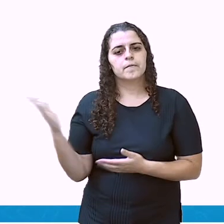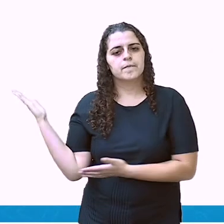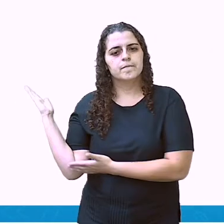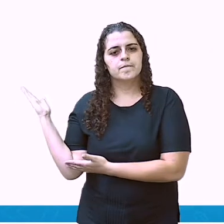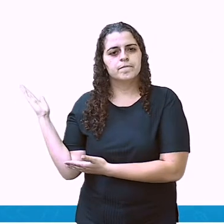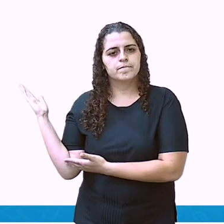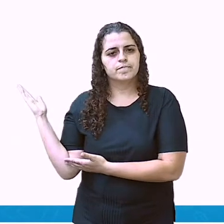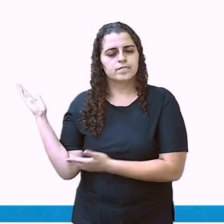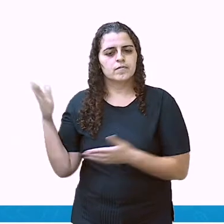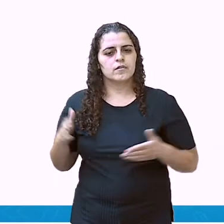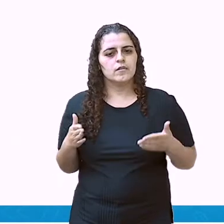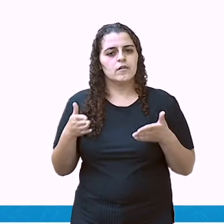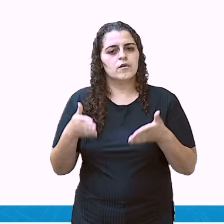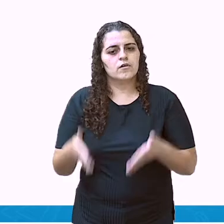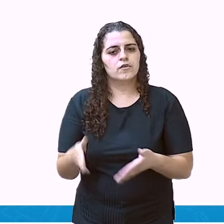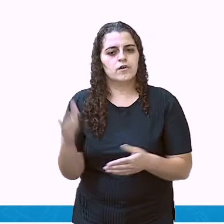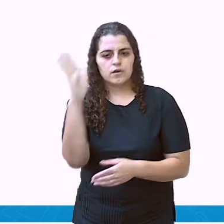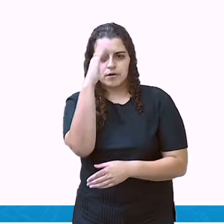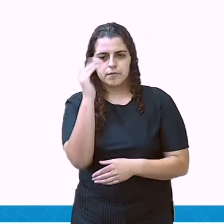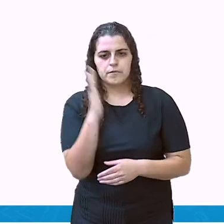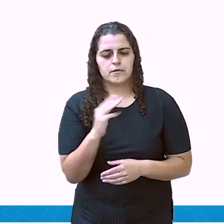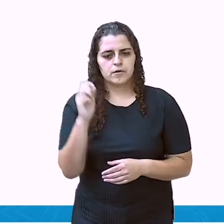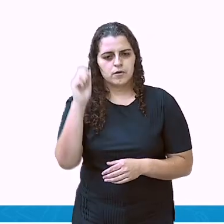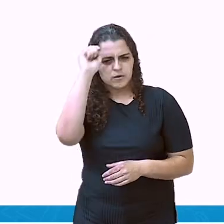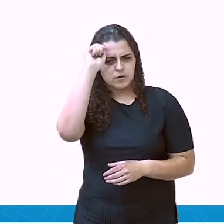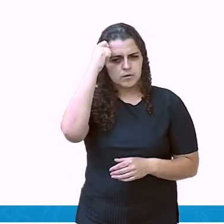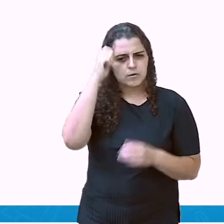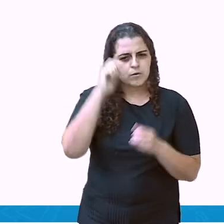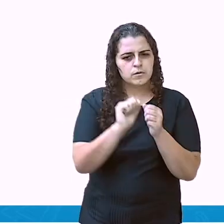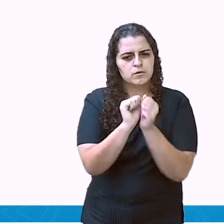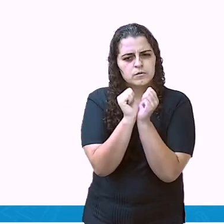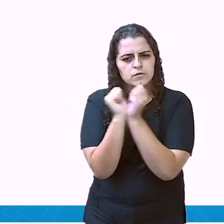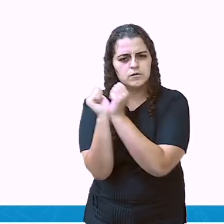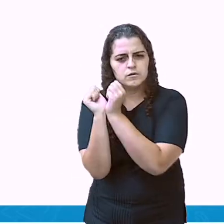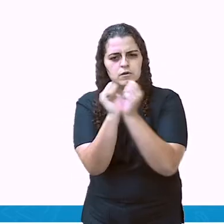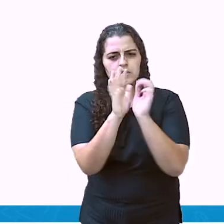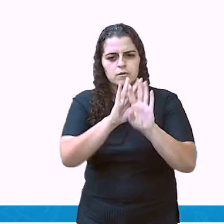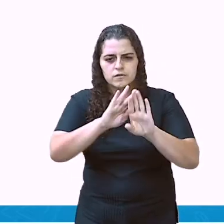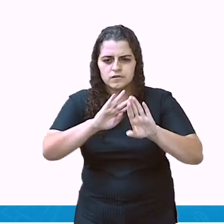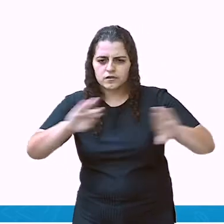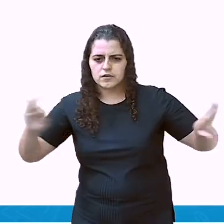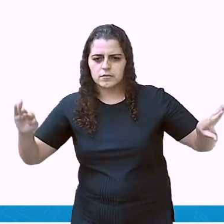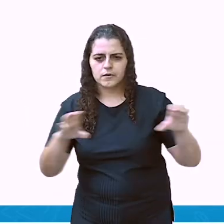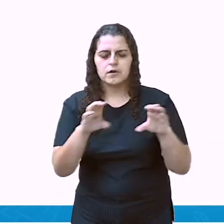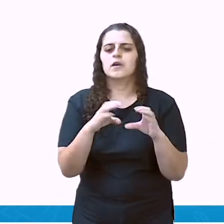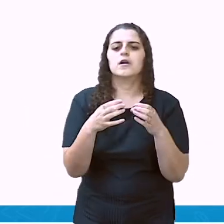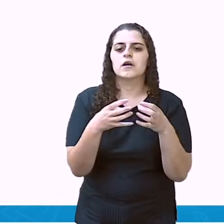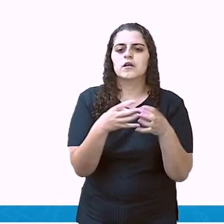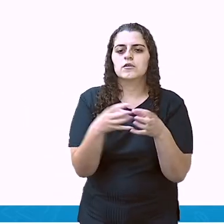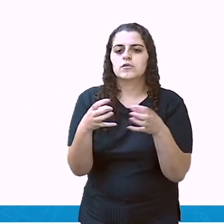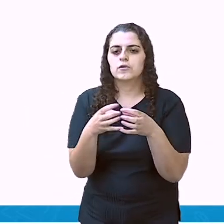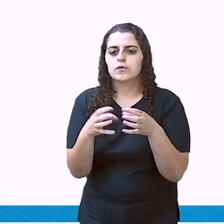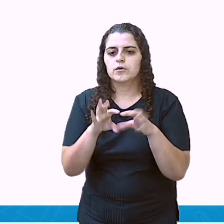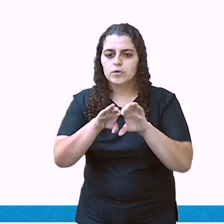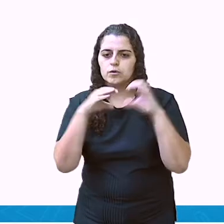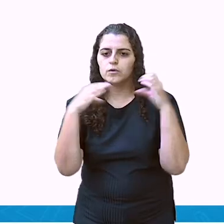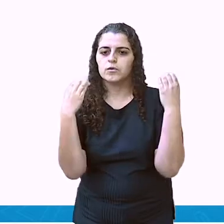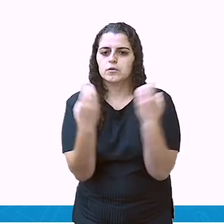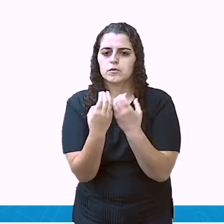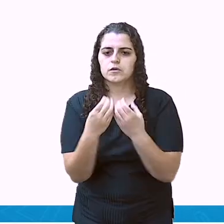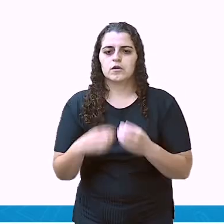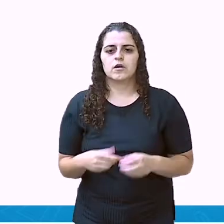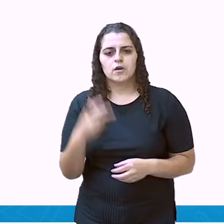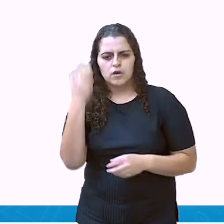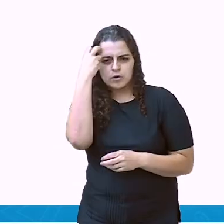lá? Ao chegar ao Brasil, os escravos eram logo separados do seu grupo linguístico e cultural.